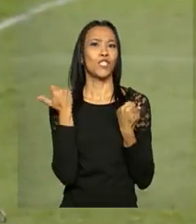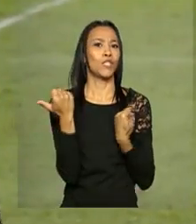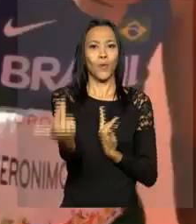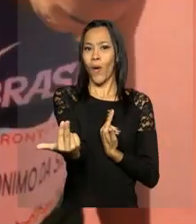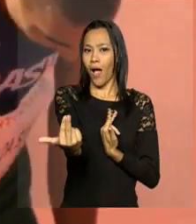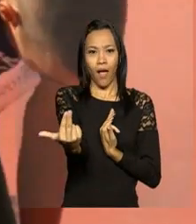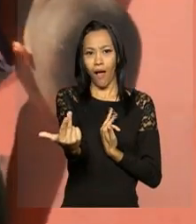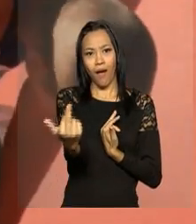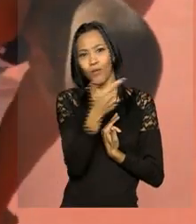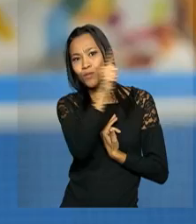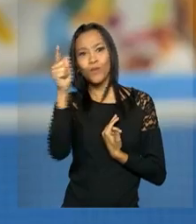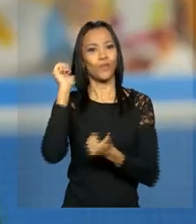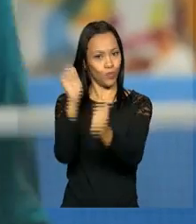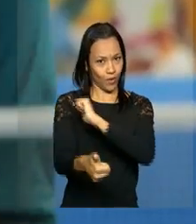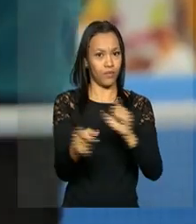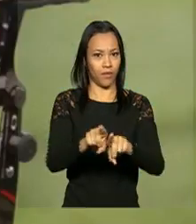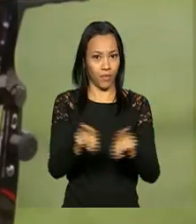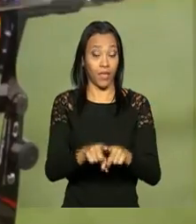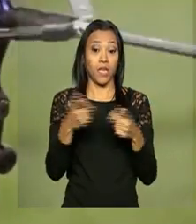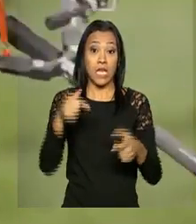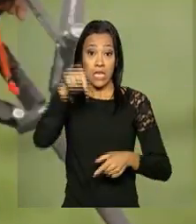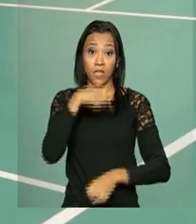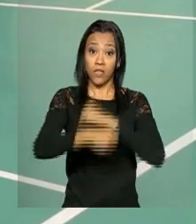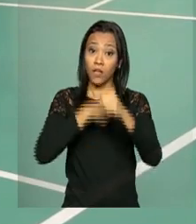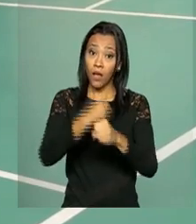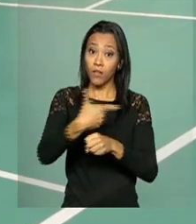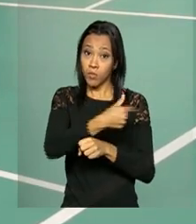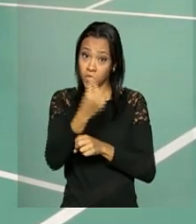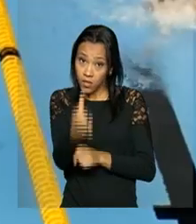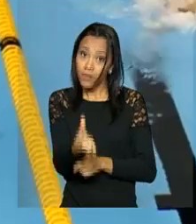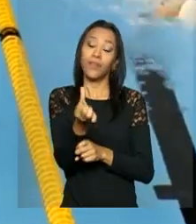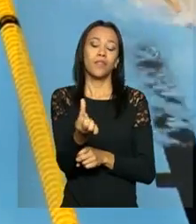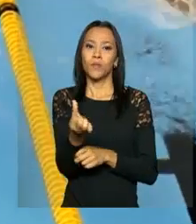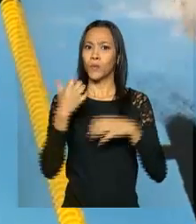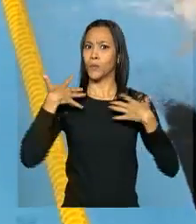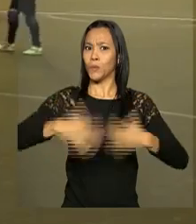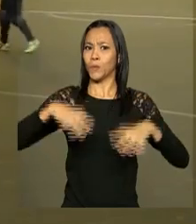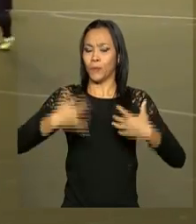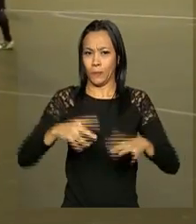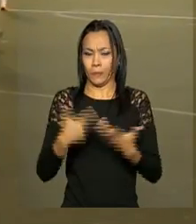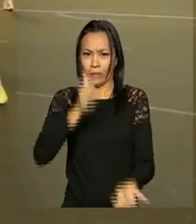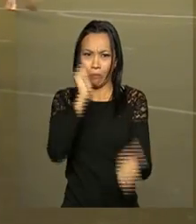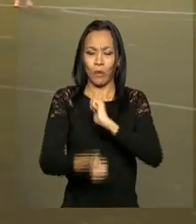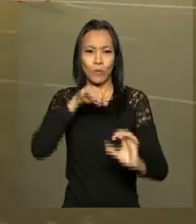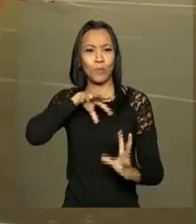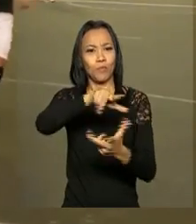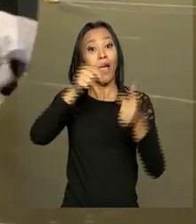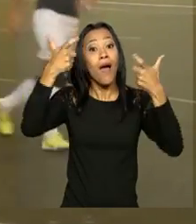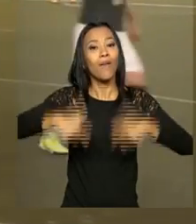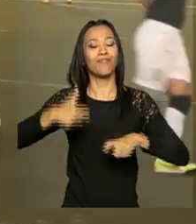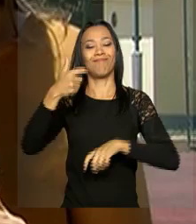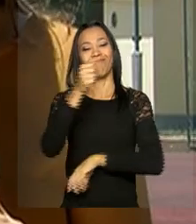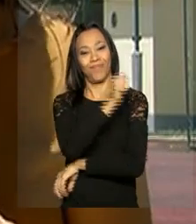disputa física pode oferecer. E neste ano, em 2016, o palco da maior competição esportiva do mundo será o Rio